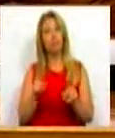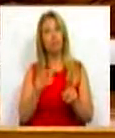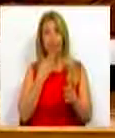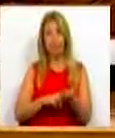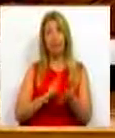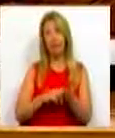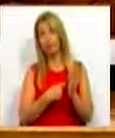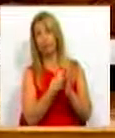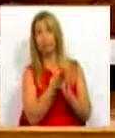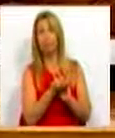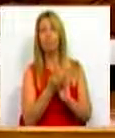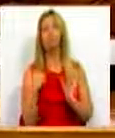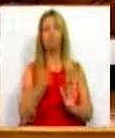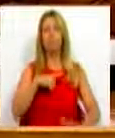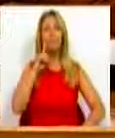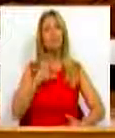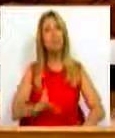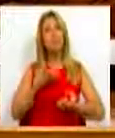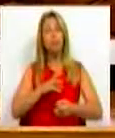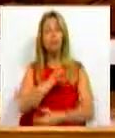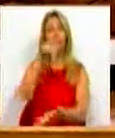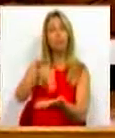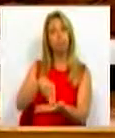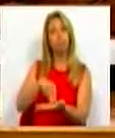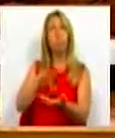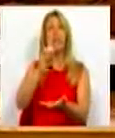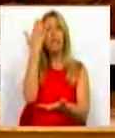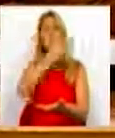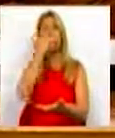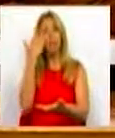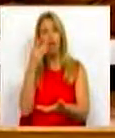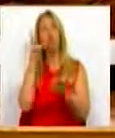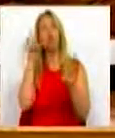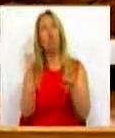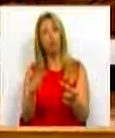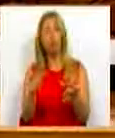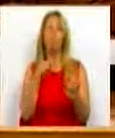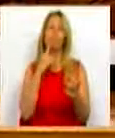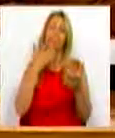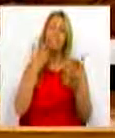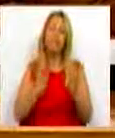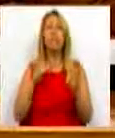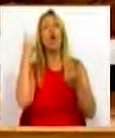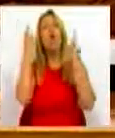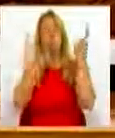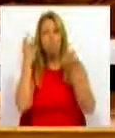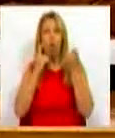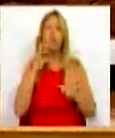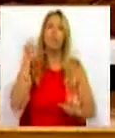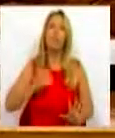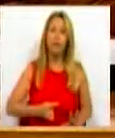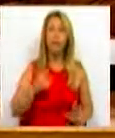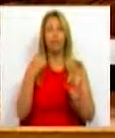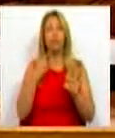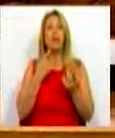razões que defendemos que a apresentação quinzenal para fins de controle administrativo pode e deve ser repensado, pode e deve ser melhorada.